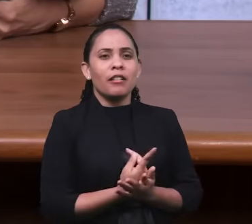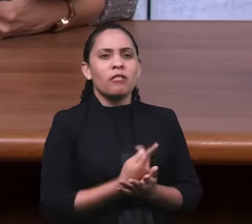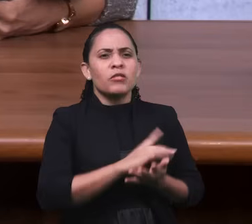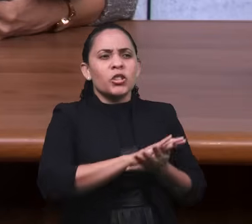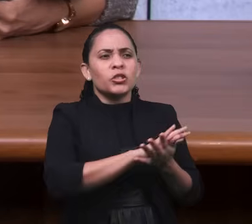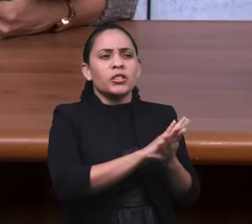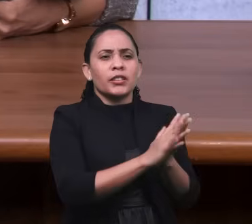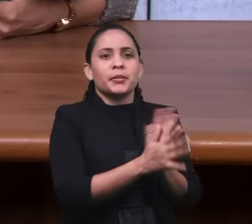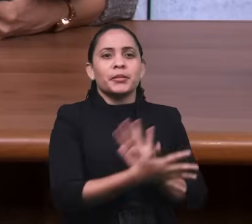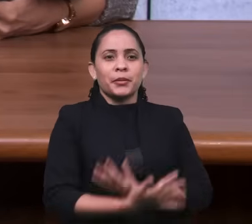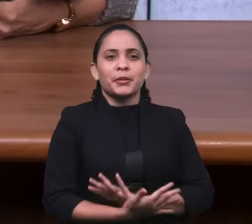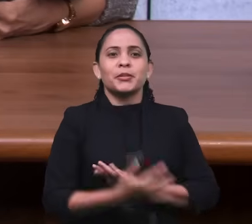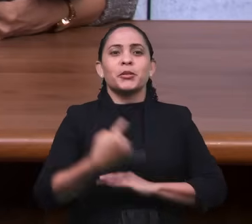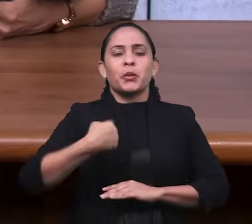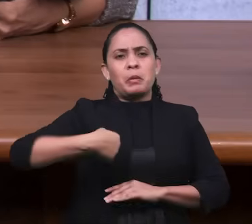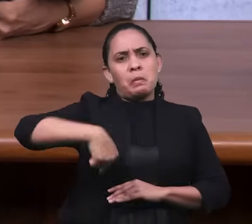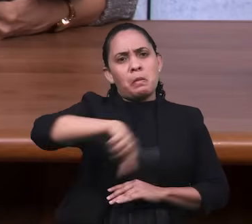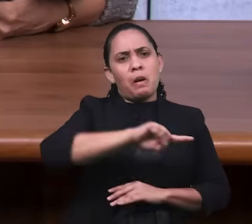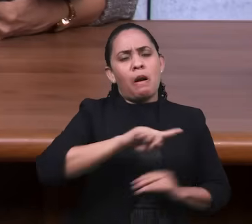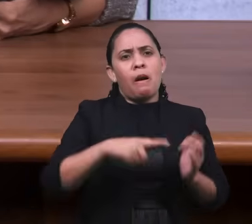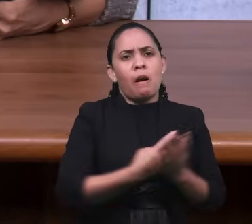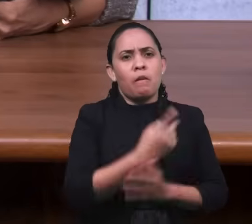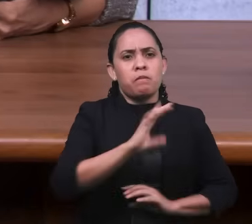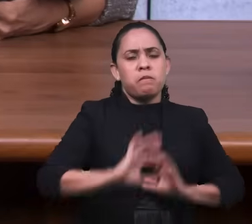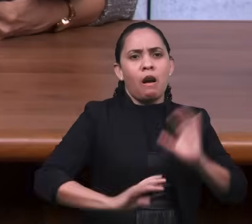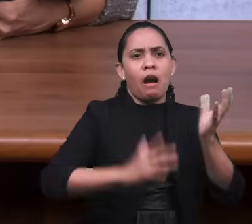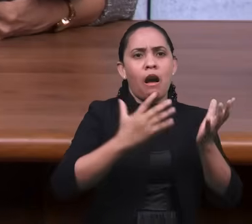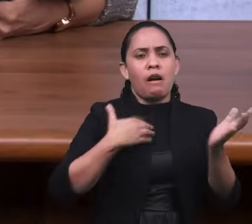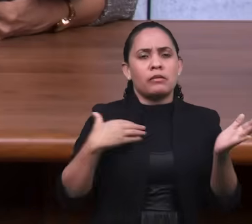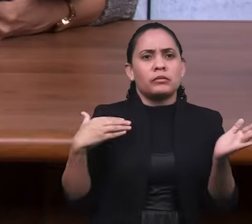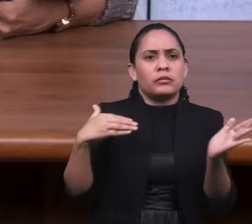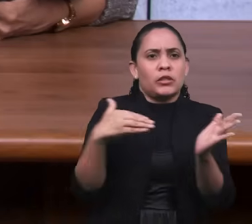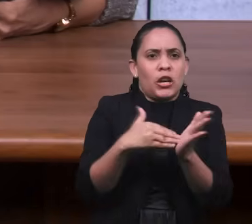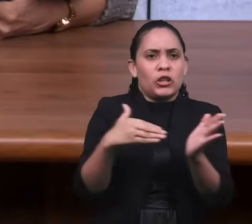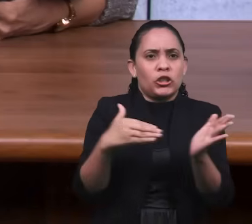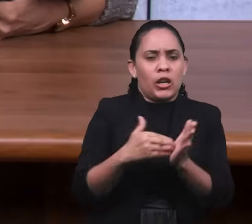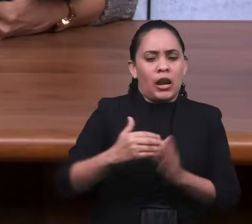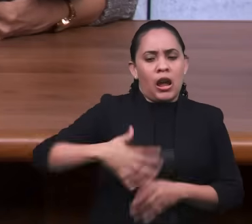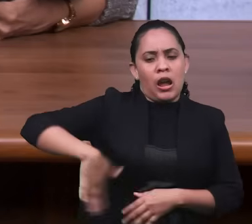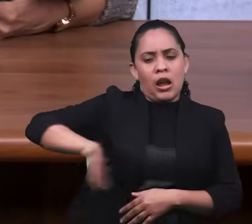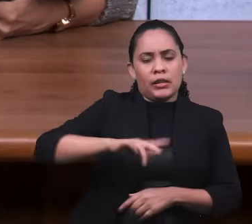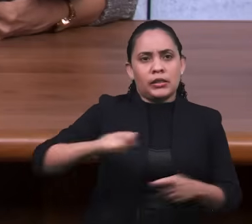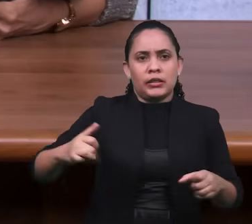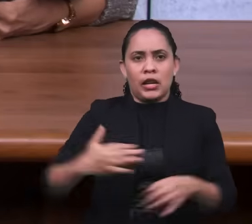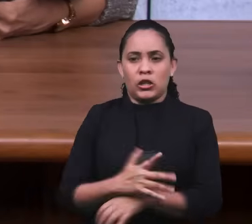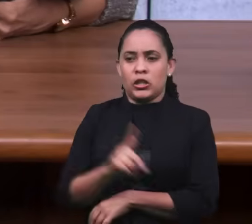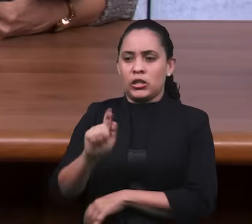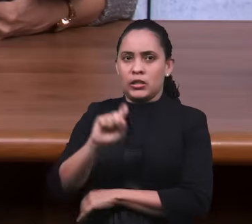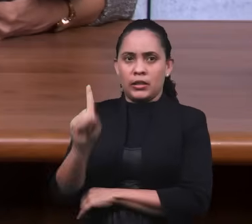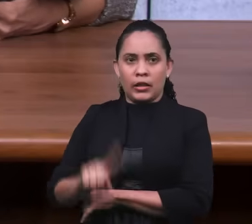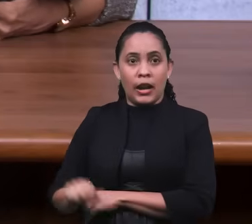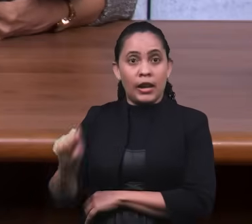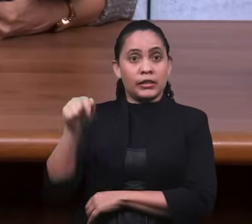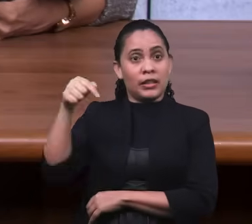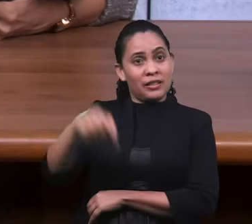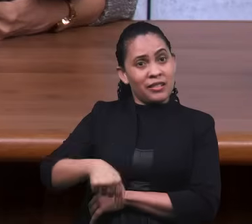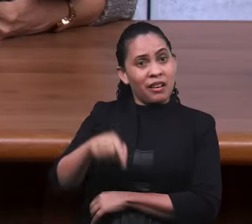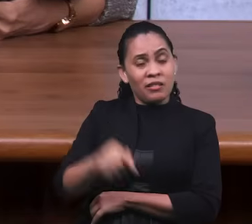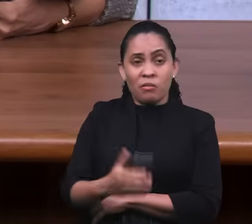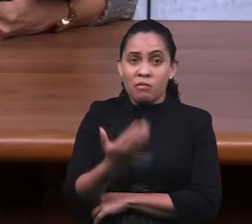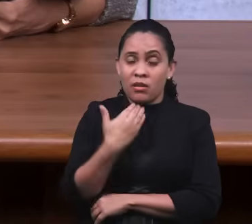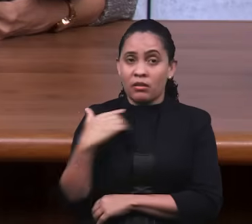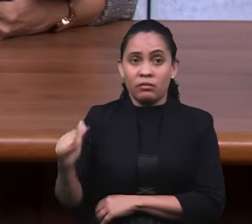a novidade da terra até chegarem a Gaza. E não deixavam mantimento em